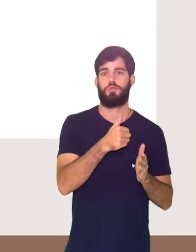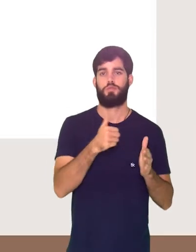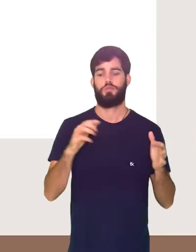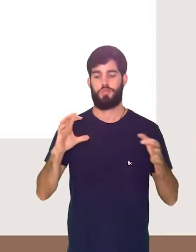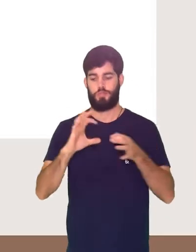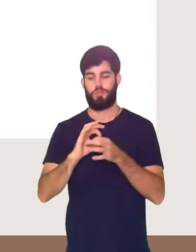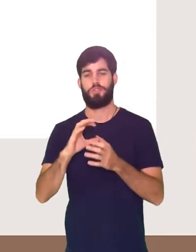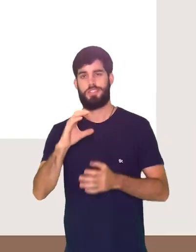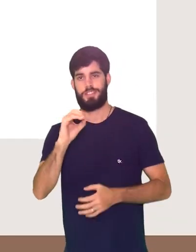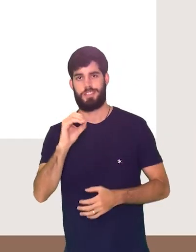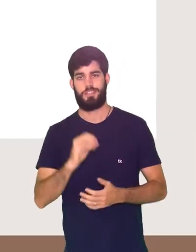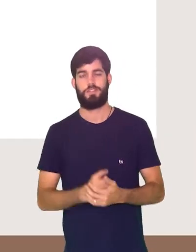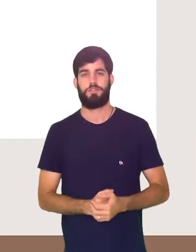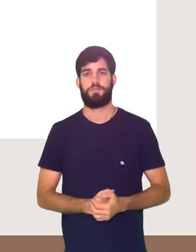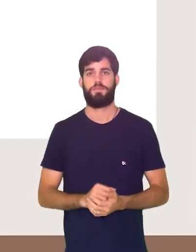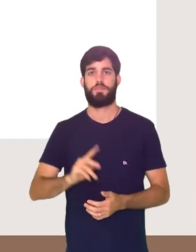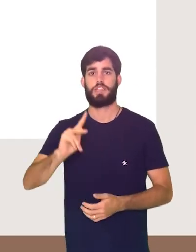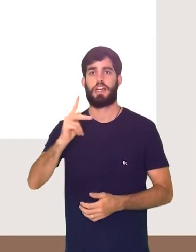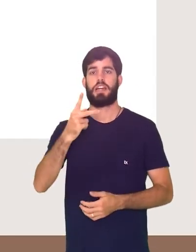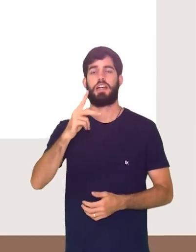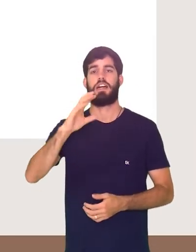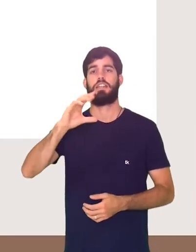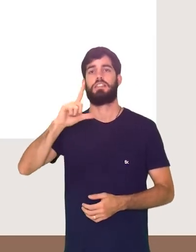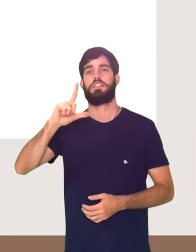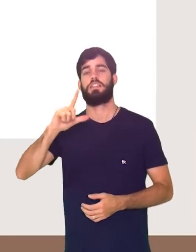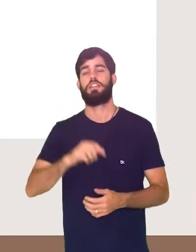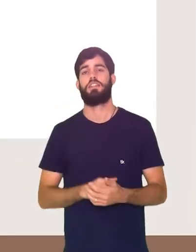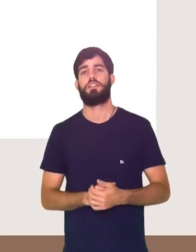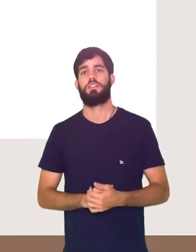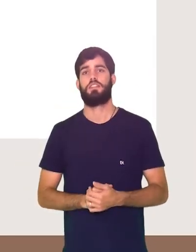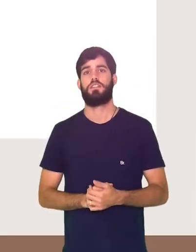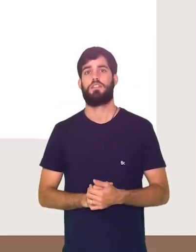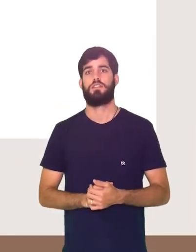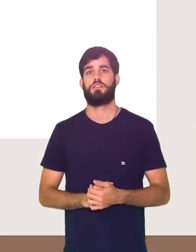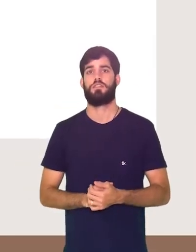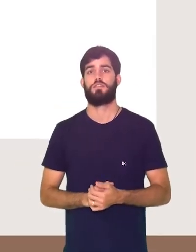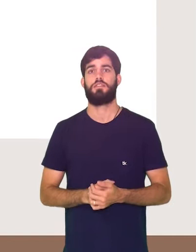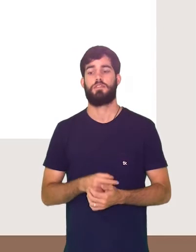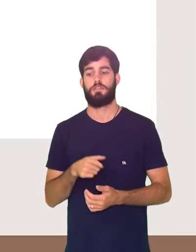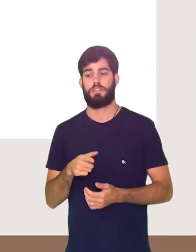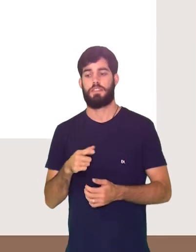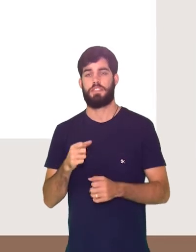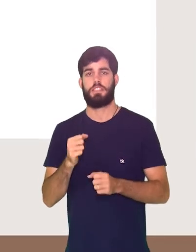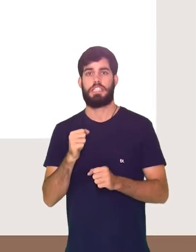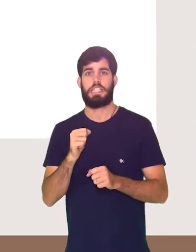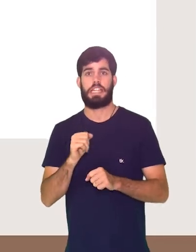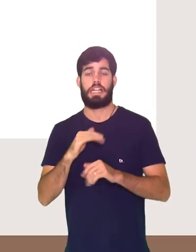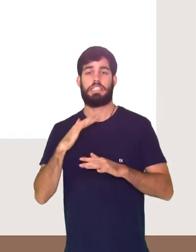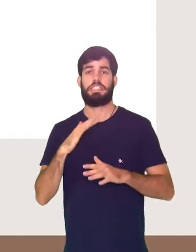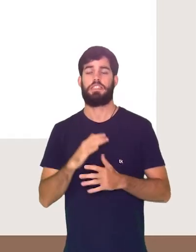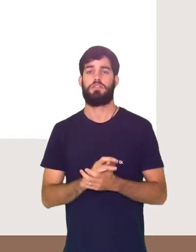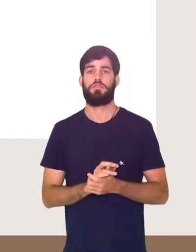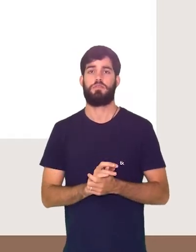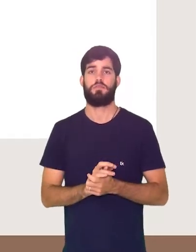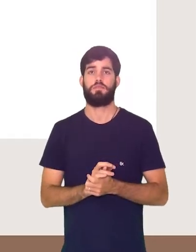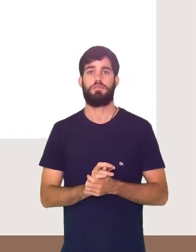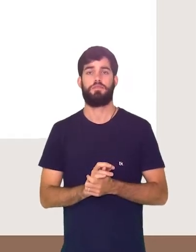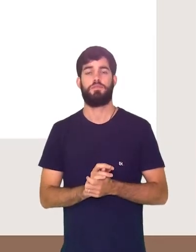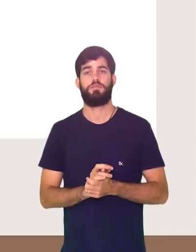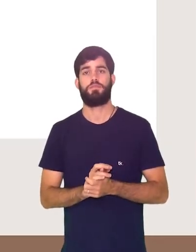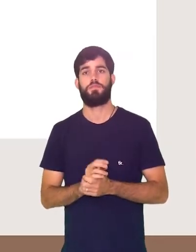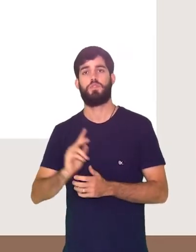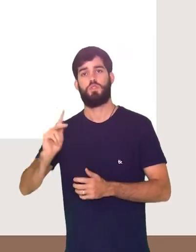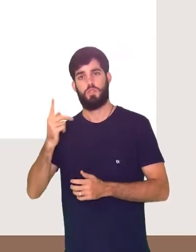O HCl. O HCl, que é o ácido clorídrico, o hidrogênio é mais